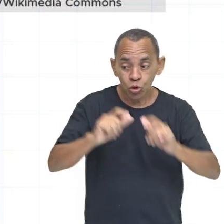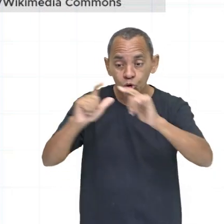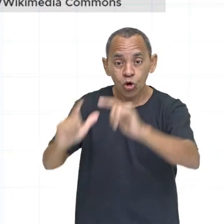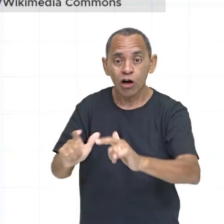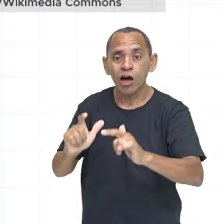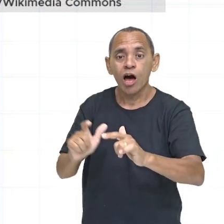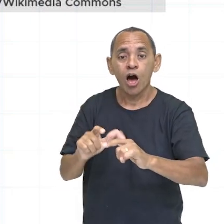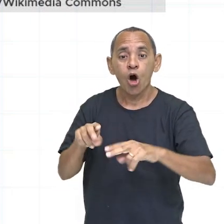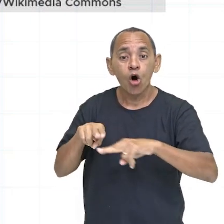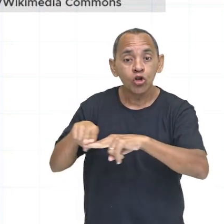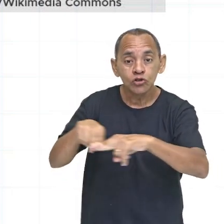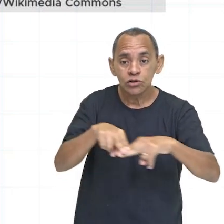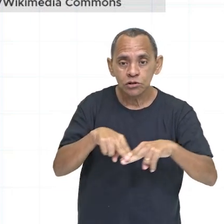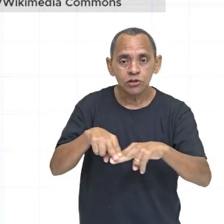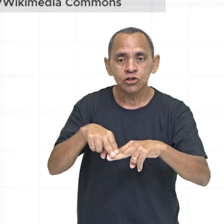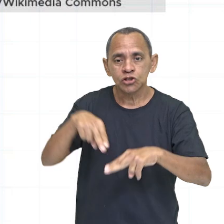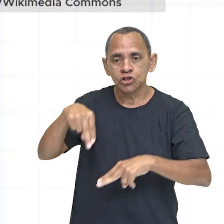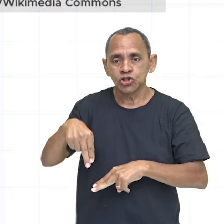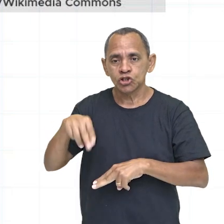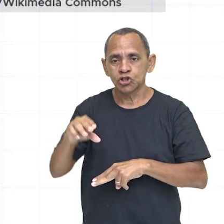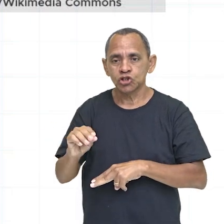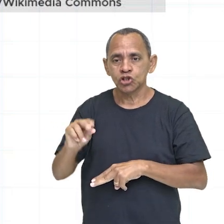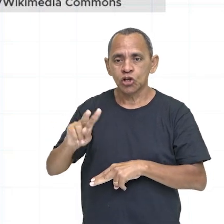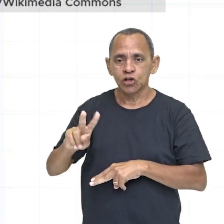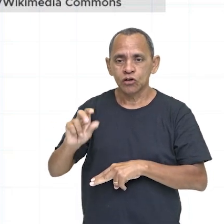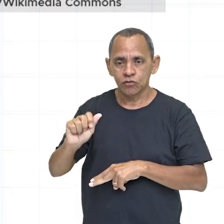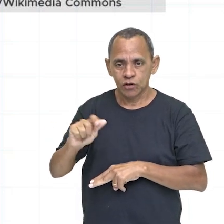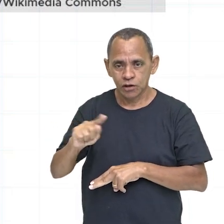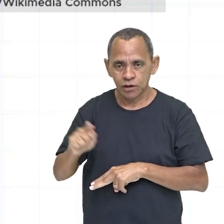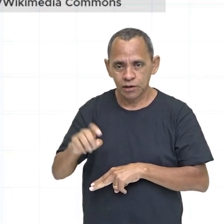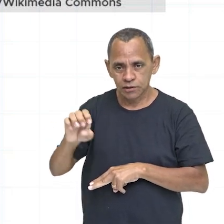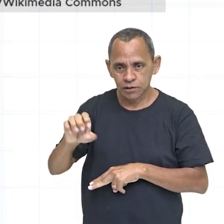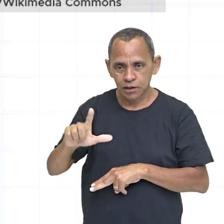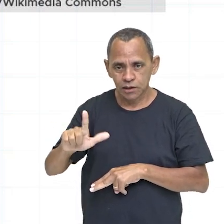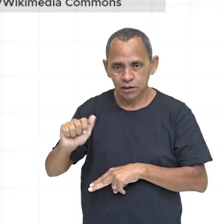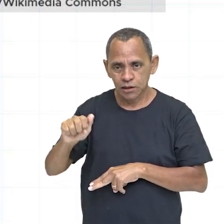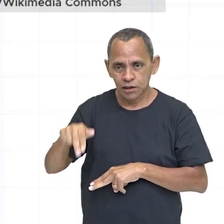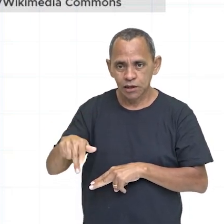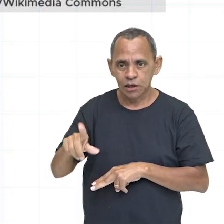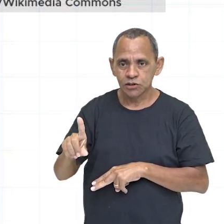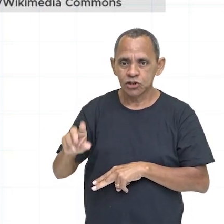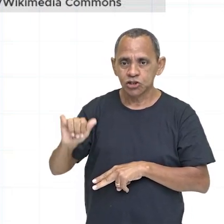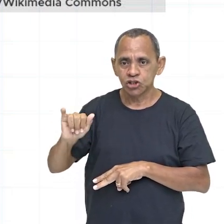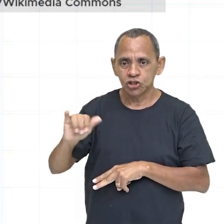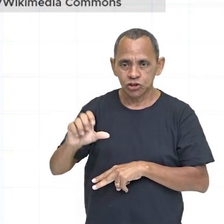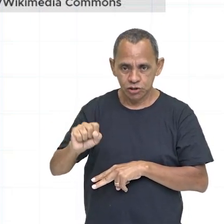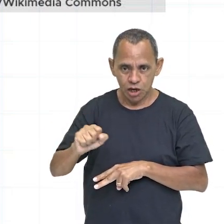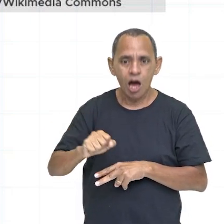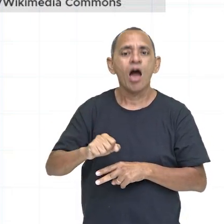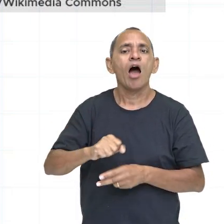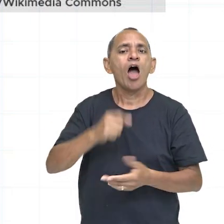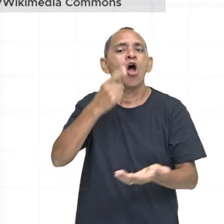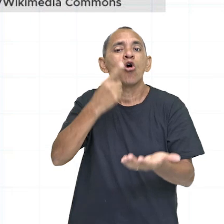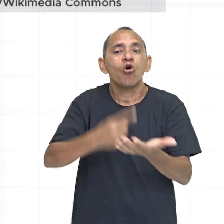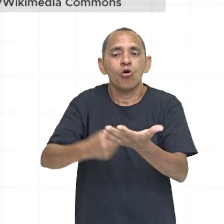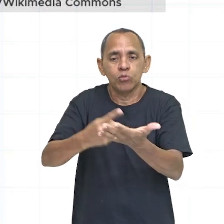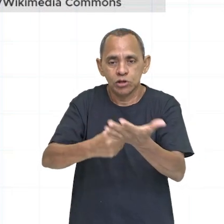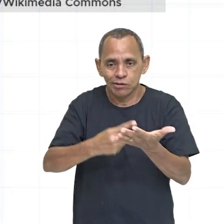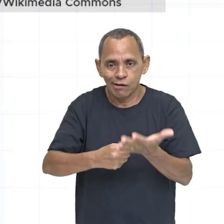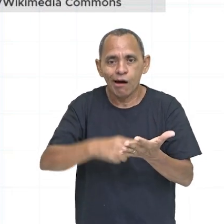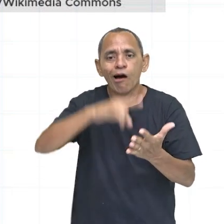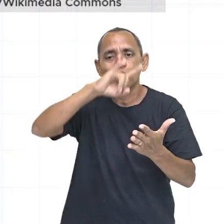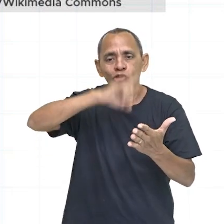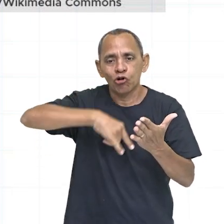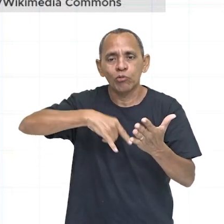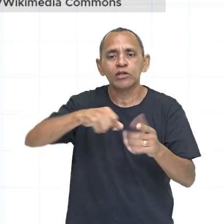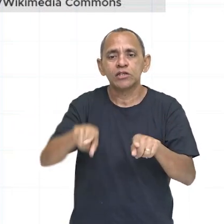Waitangi in 1840. Aqui é um tratado de Waitangi.